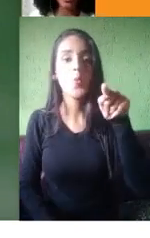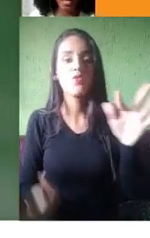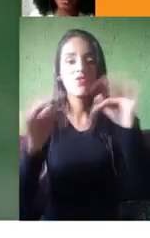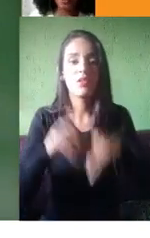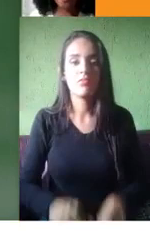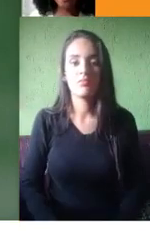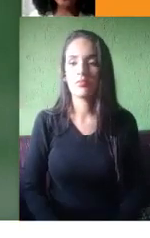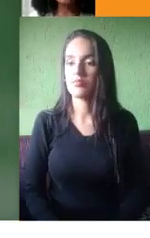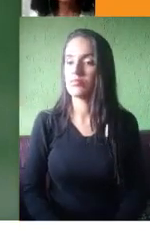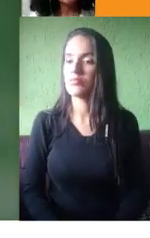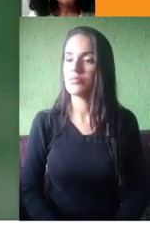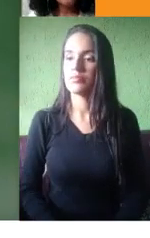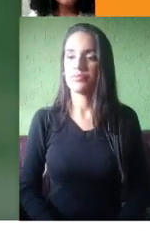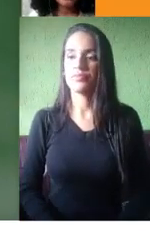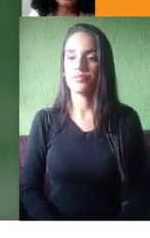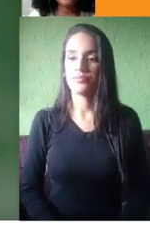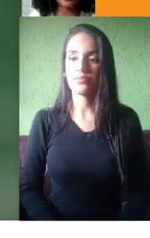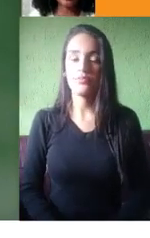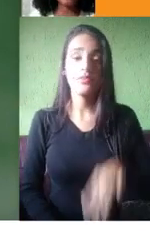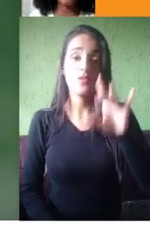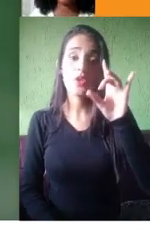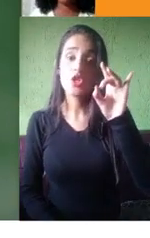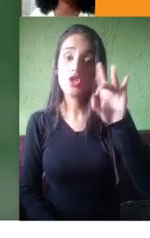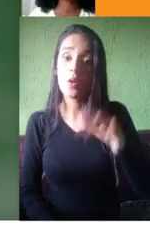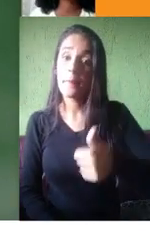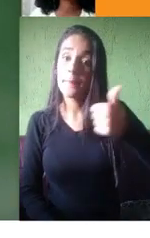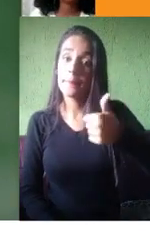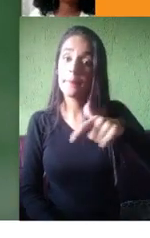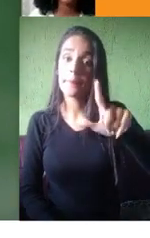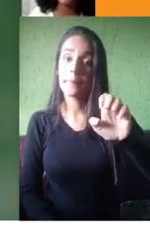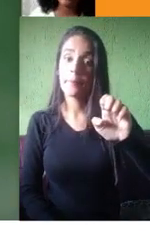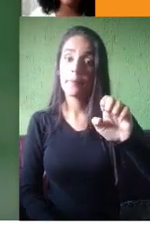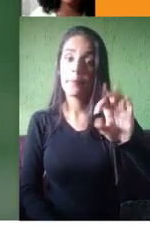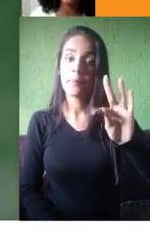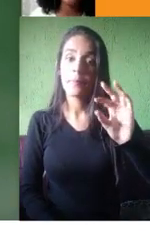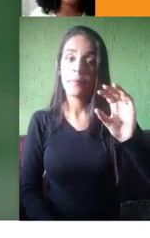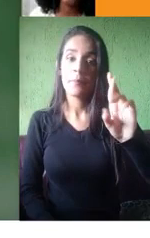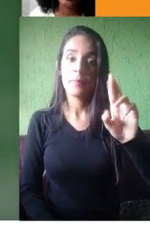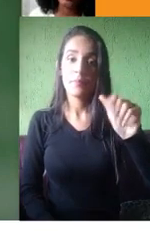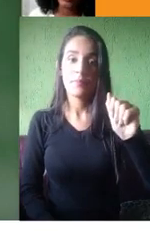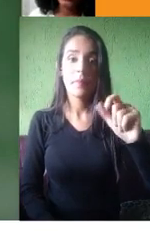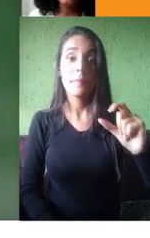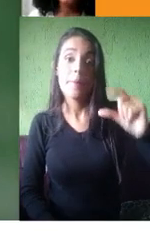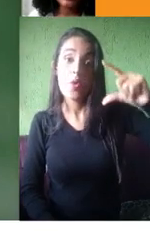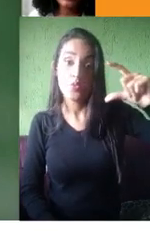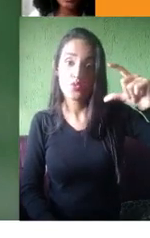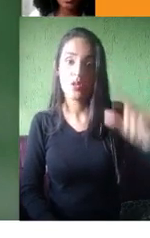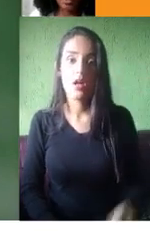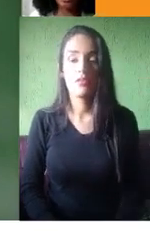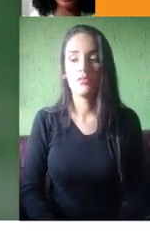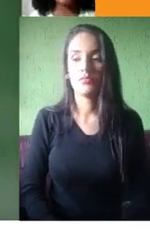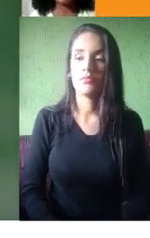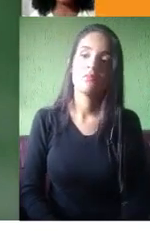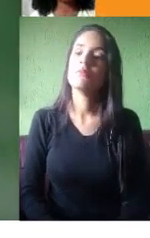dos jornais. Outra coisa básica a respeito do título é que só a primeira letra deve ser maiúscula. Nesse